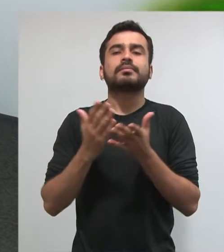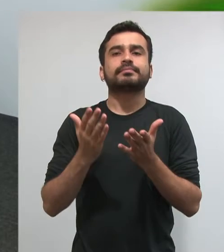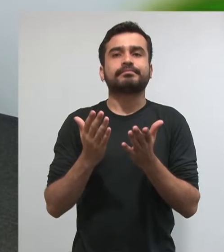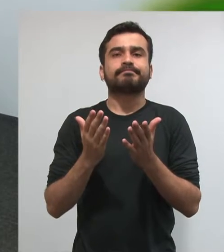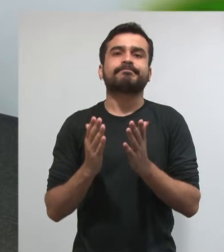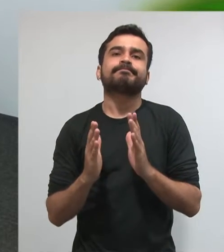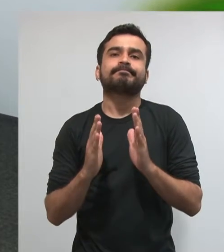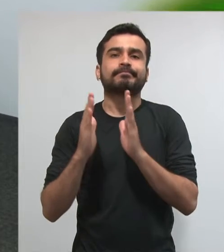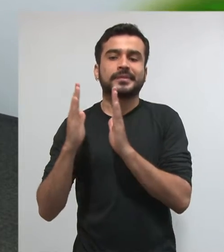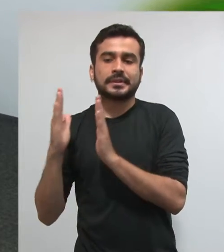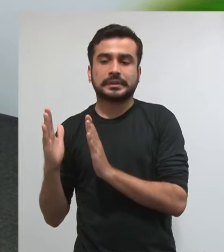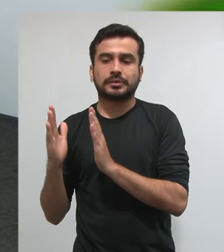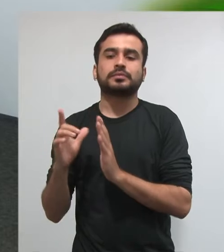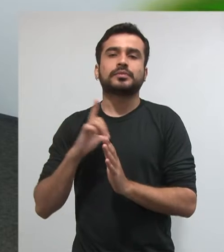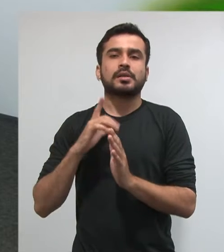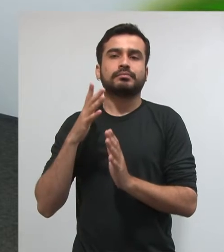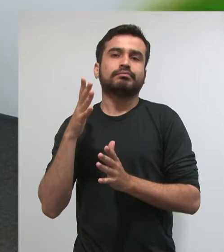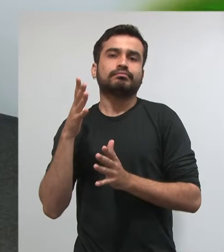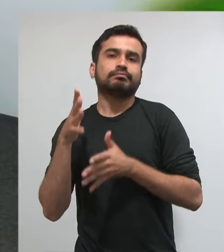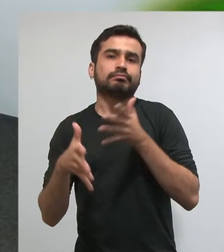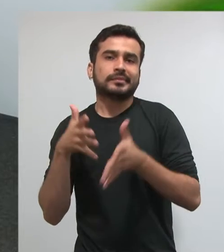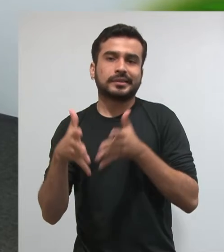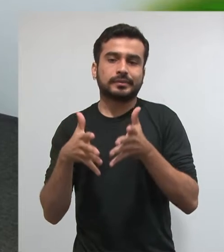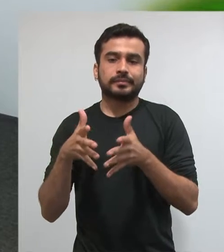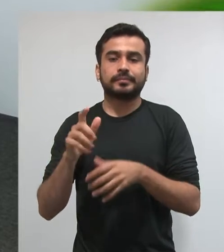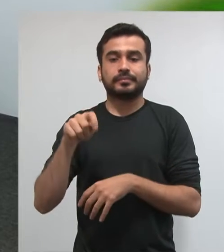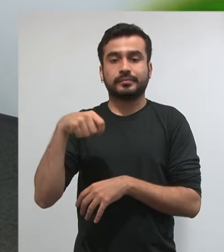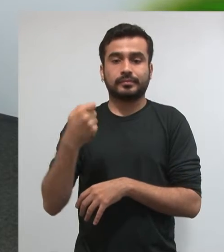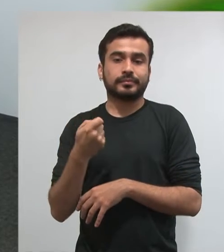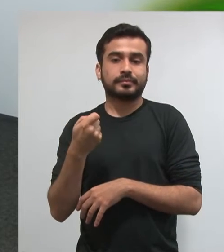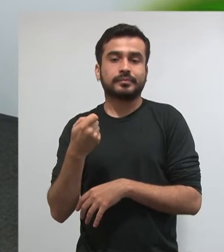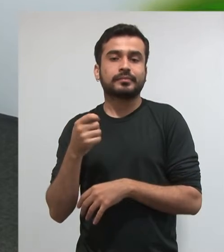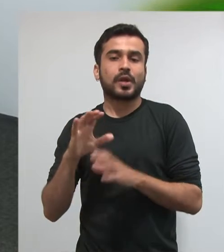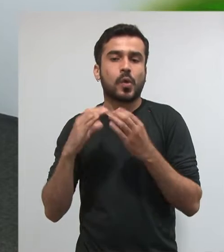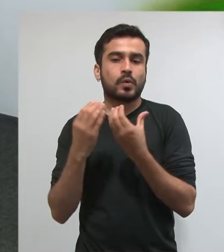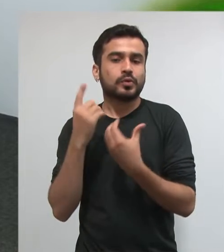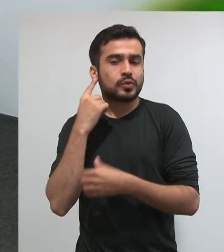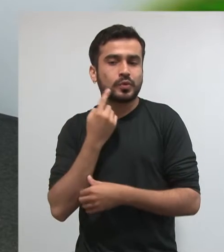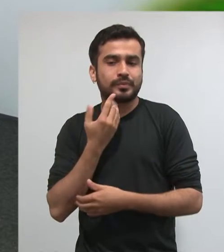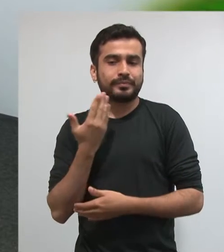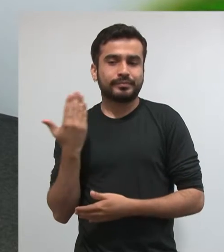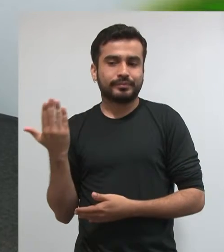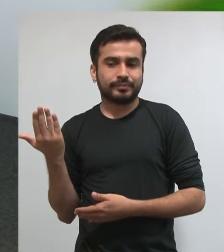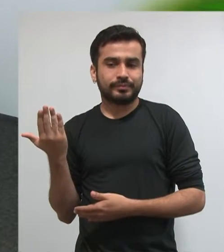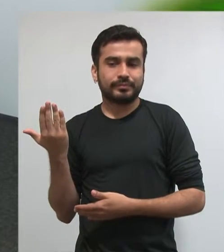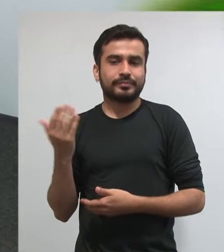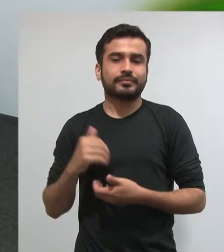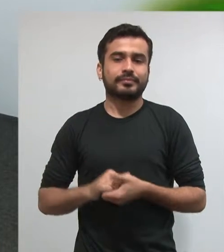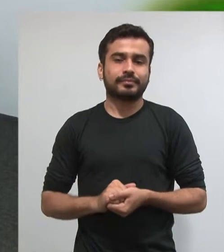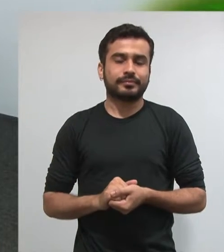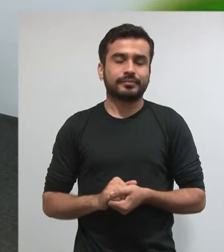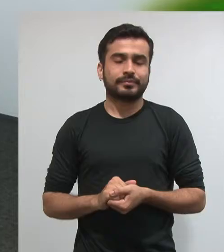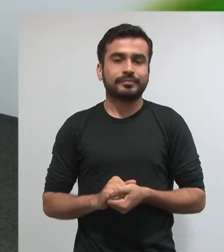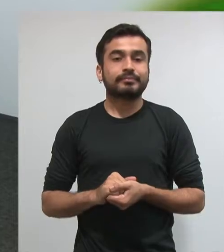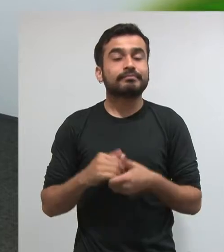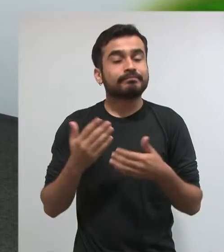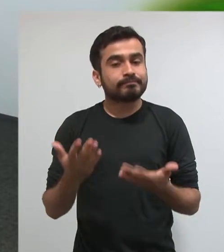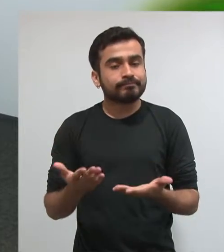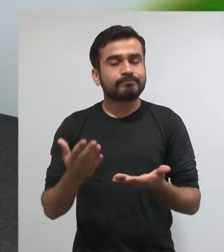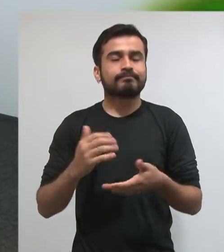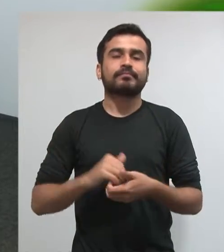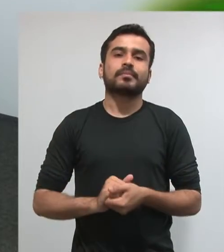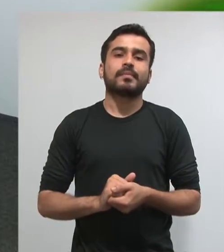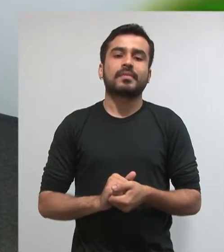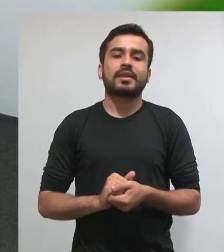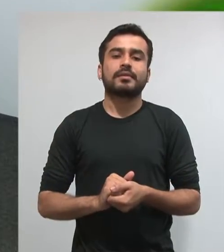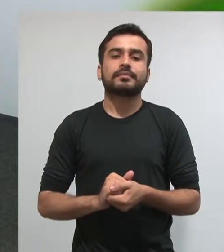tem o intérprete de Libras sinalizando. E este é o sinal que me representa na comunidade surda. Valderson. Vamos lá então para a nossa